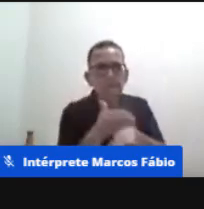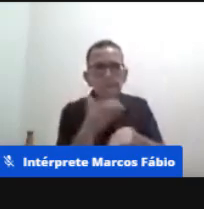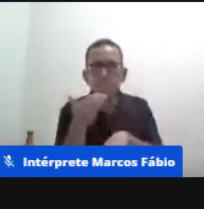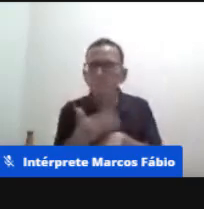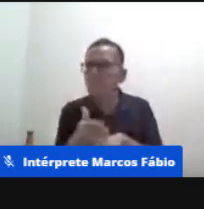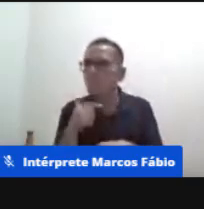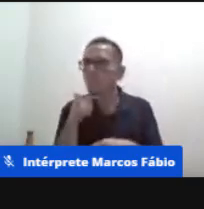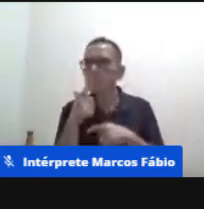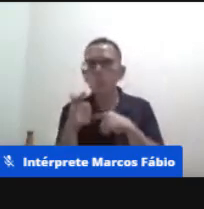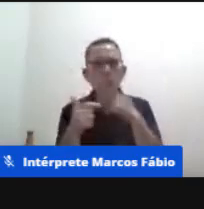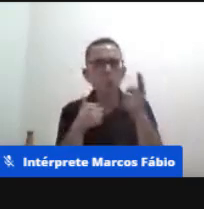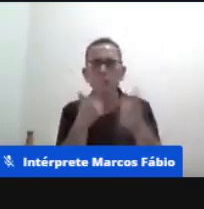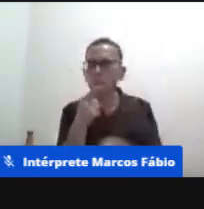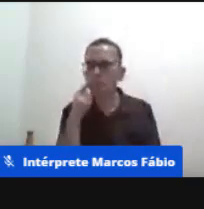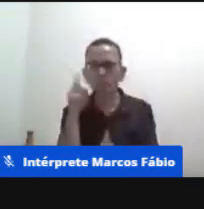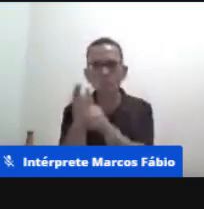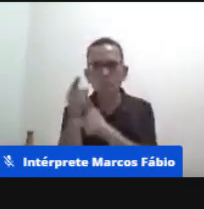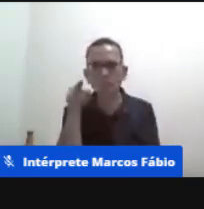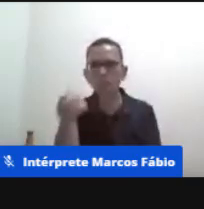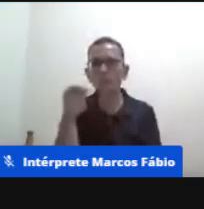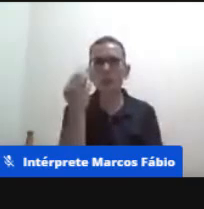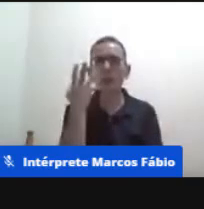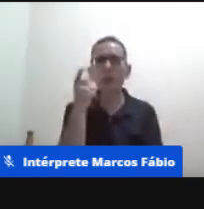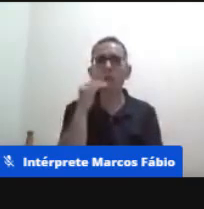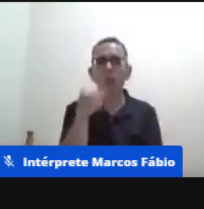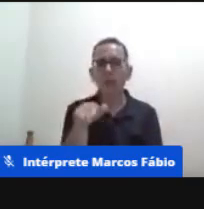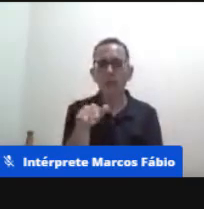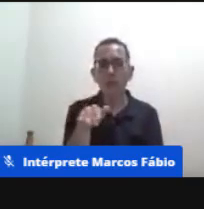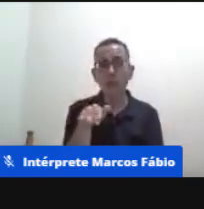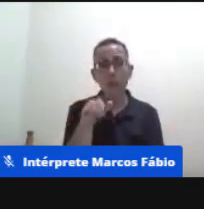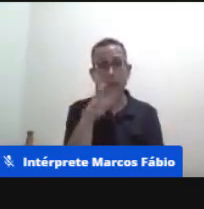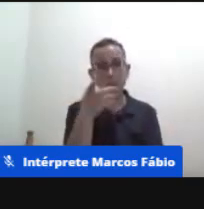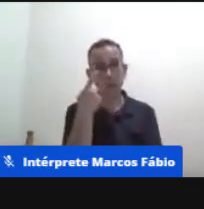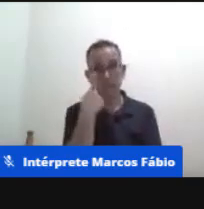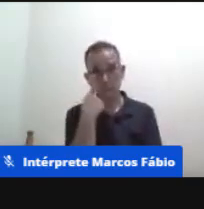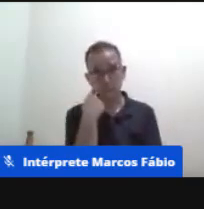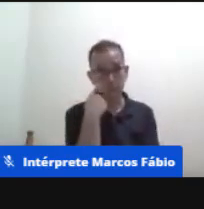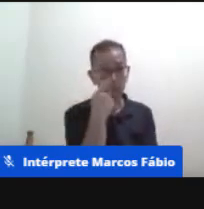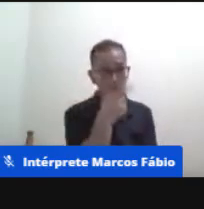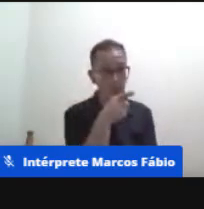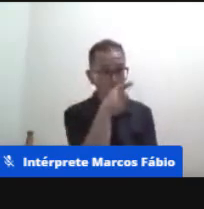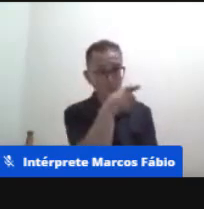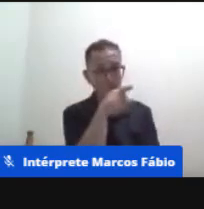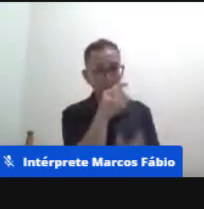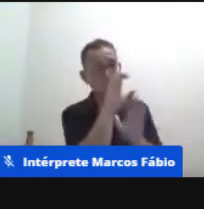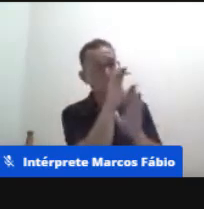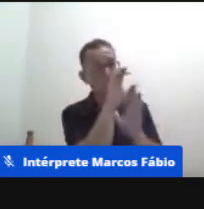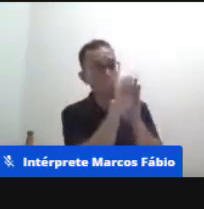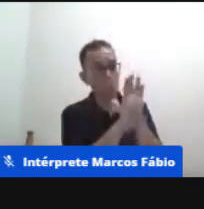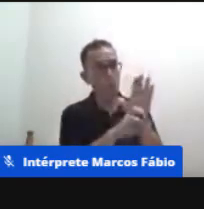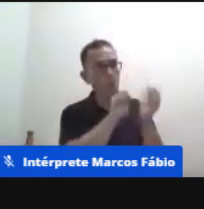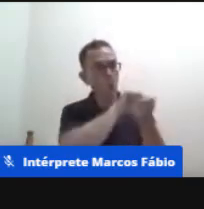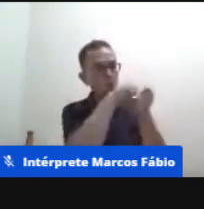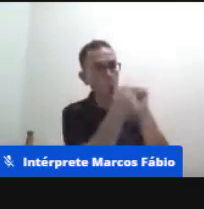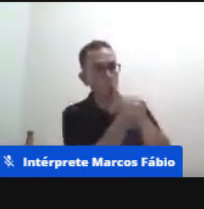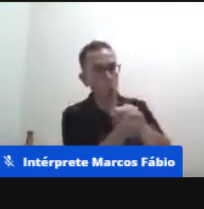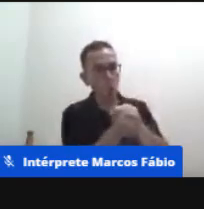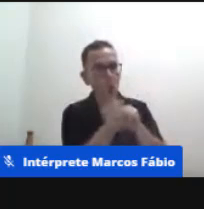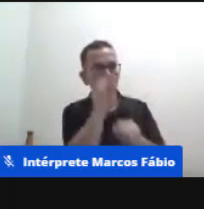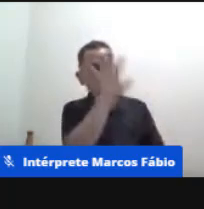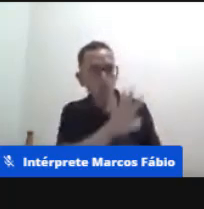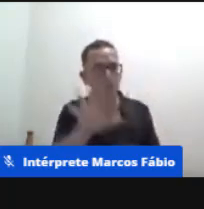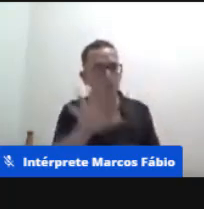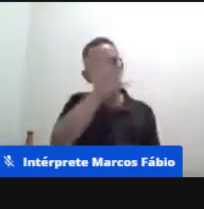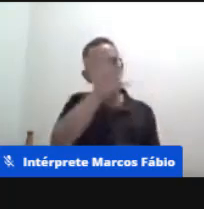criança. A gente está contemplando, nesse tipo de contexto, uma linguagem mais rebuscada, situações